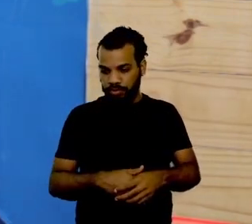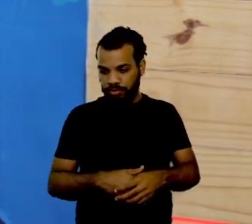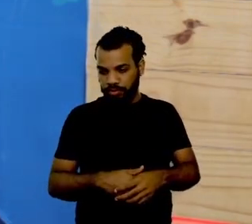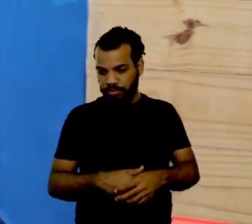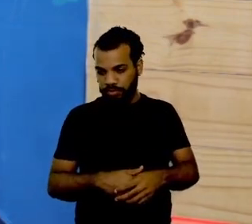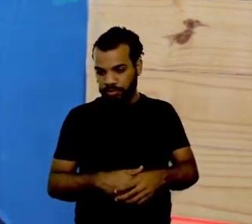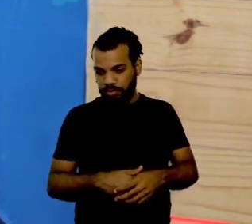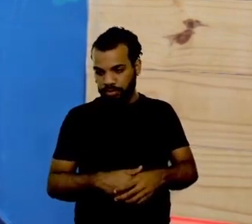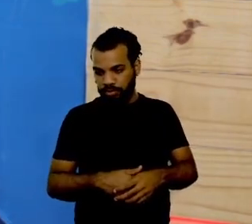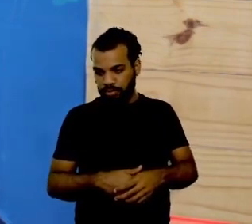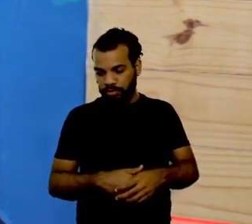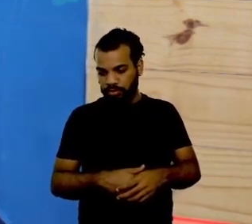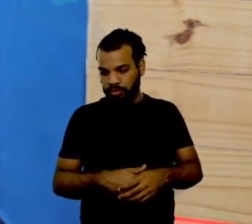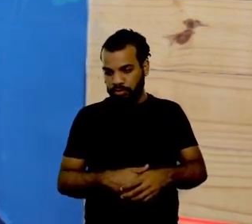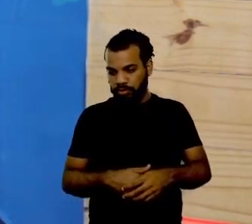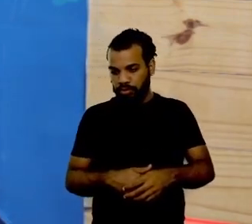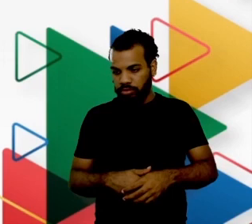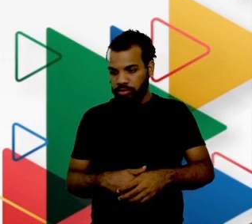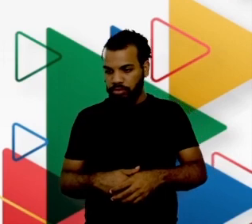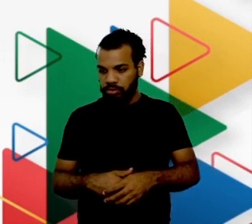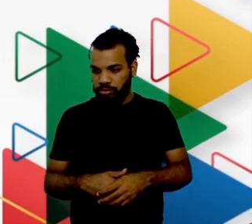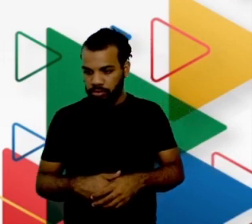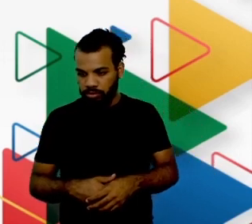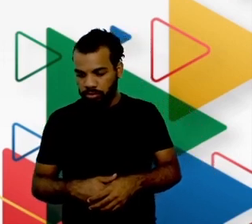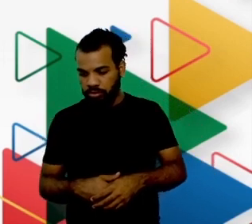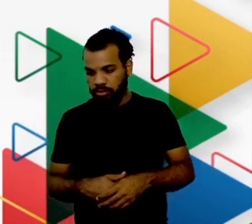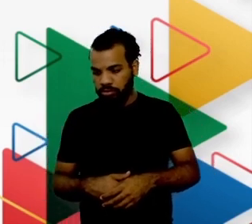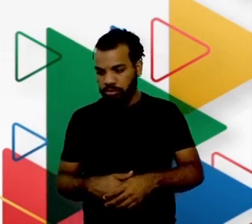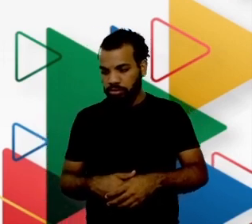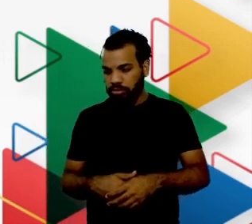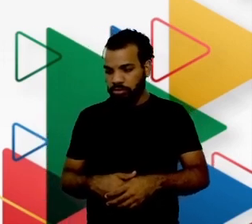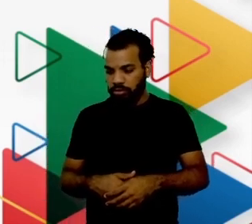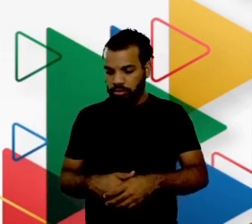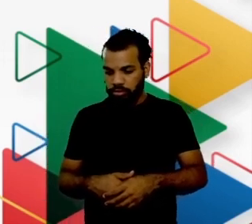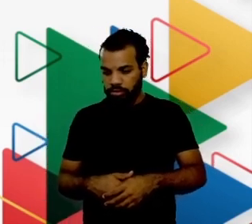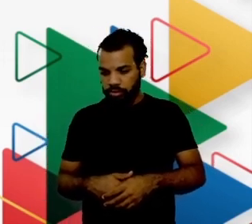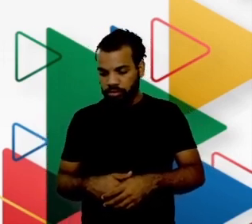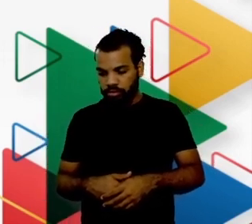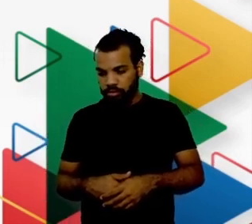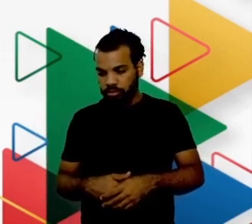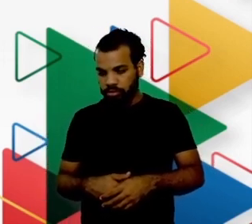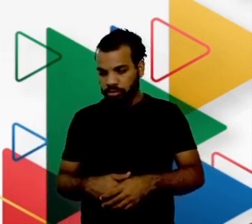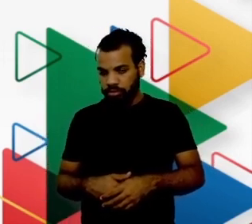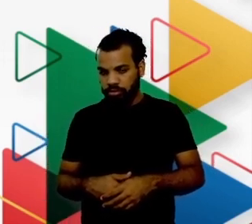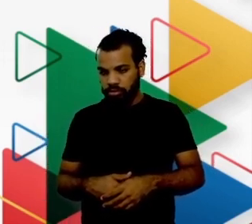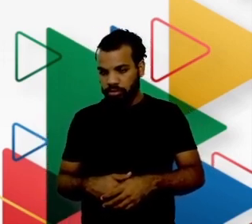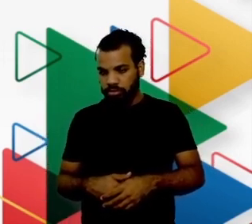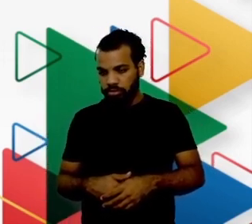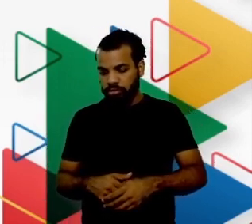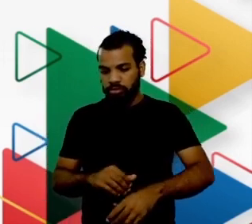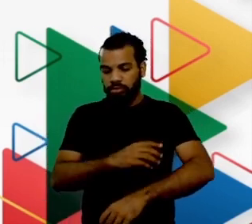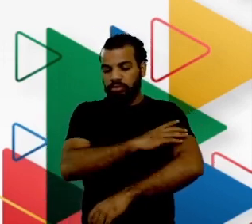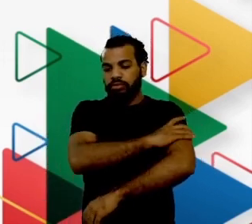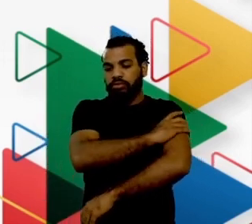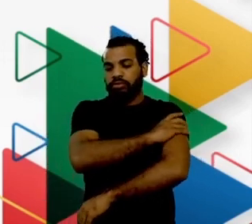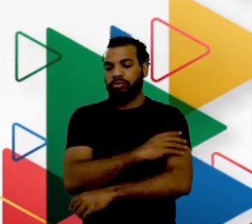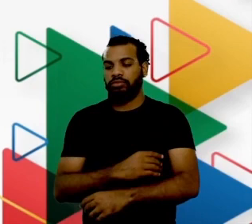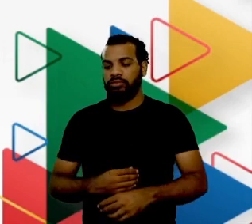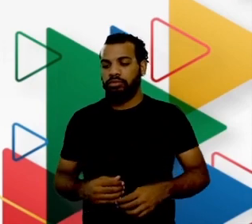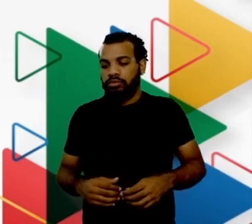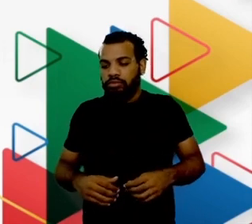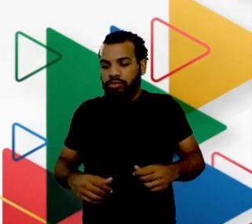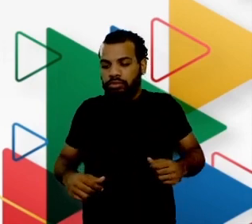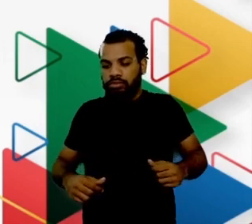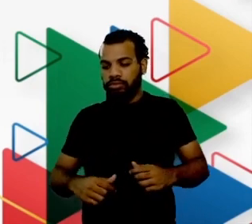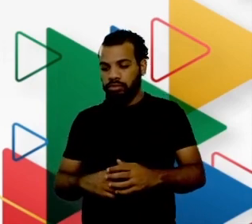bem. Vamos abordar uma outra dilatação que a gente chama que é a dilatação dos líquidos. E galera,